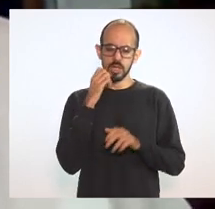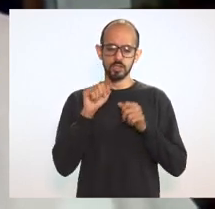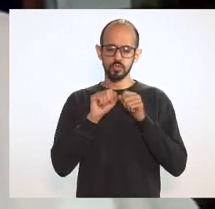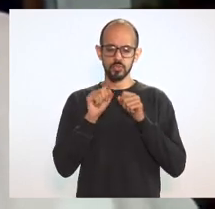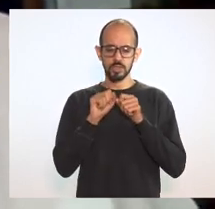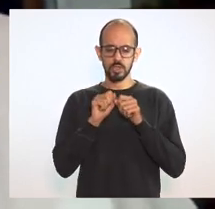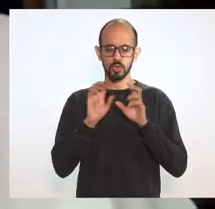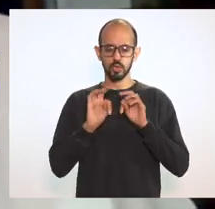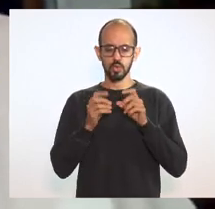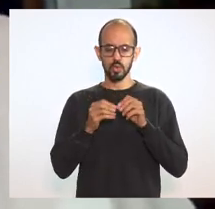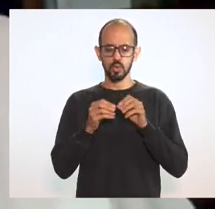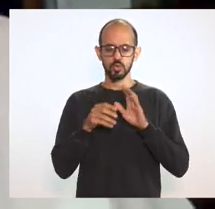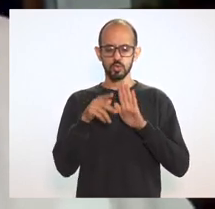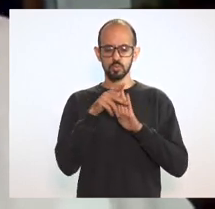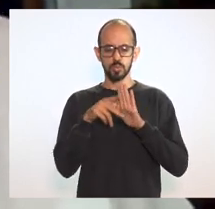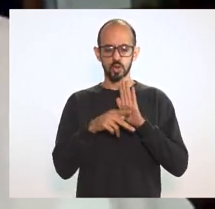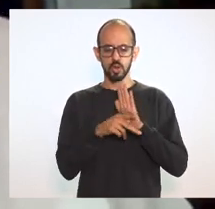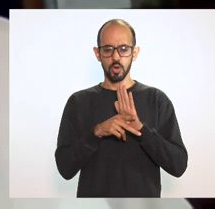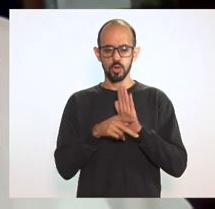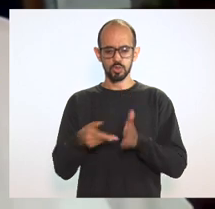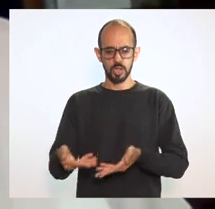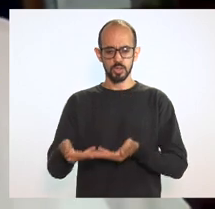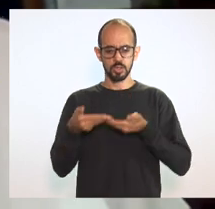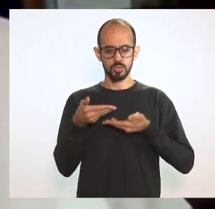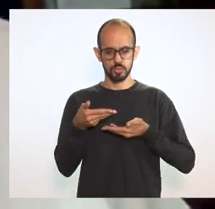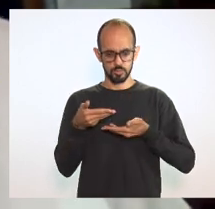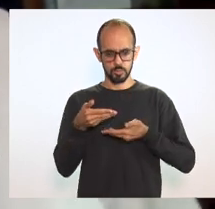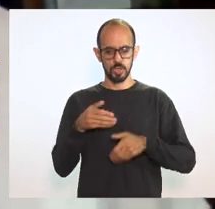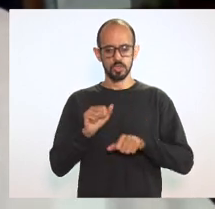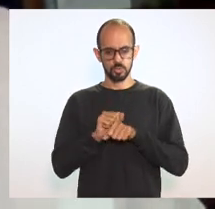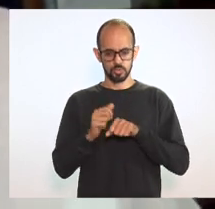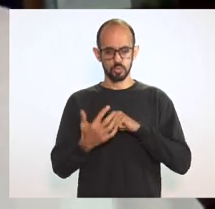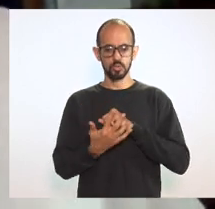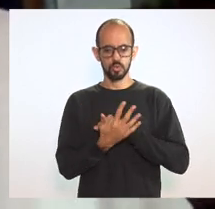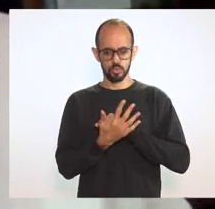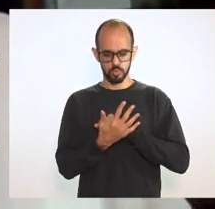fluxos para o atendimento dos pacientes com Covid.